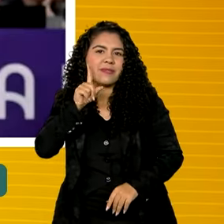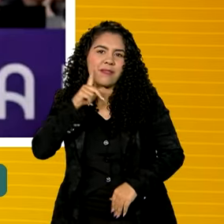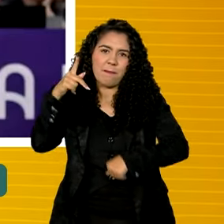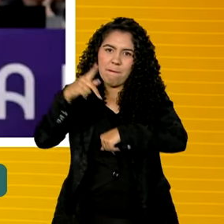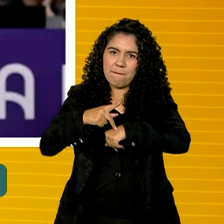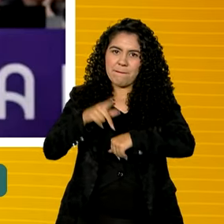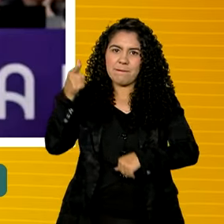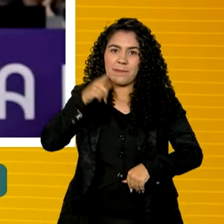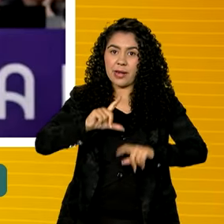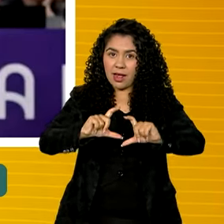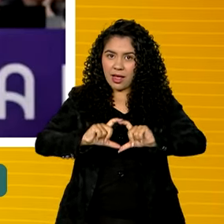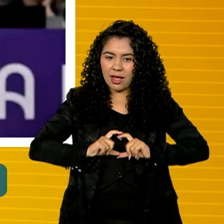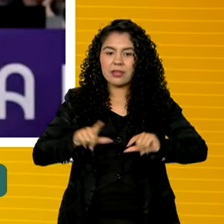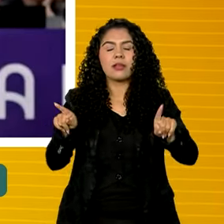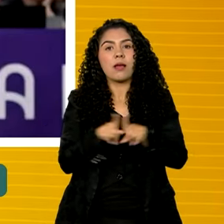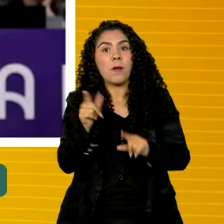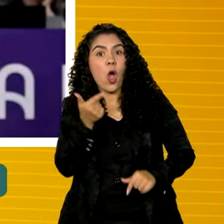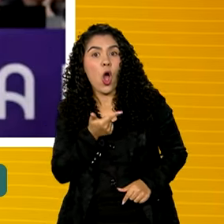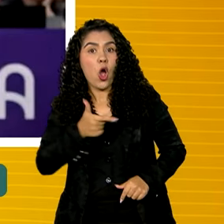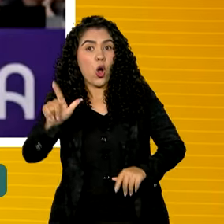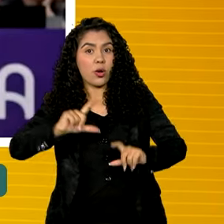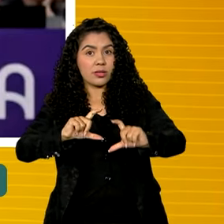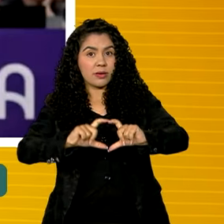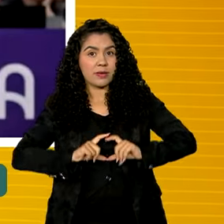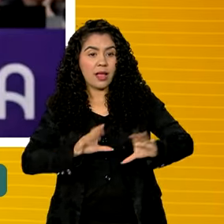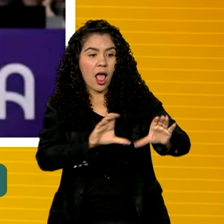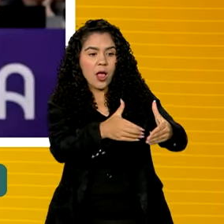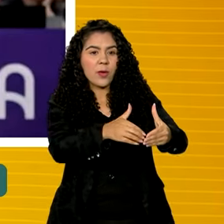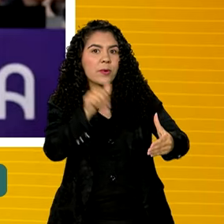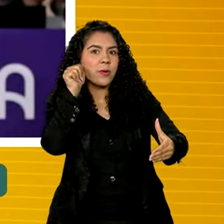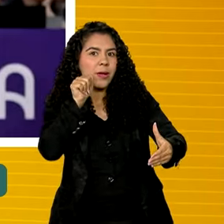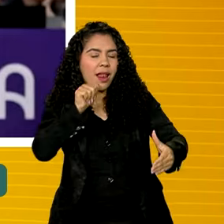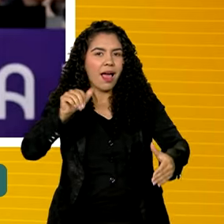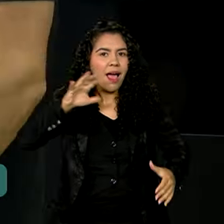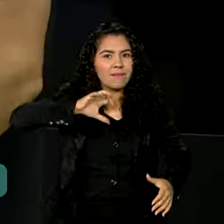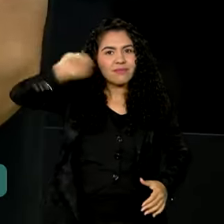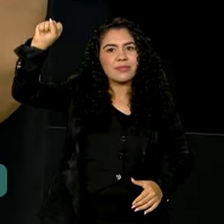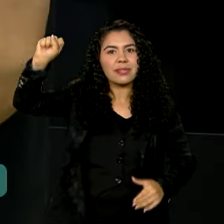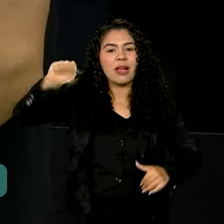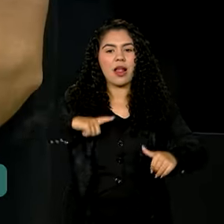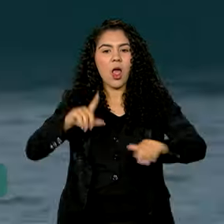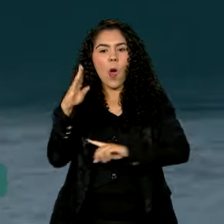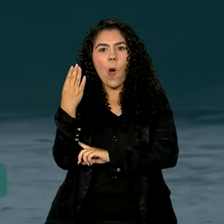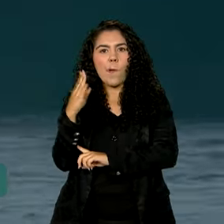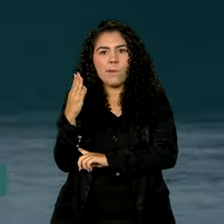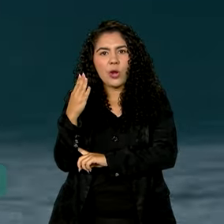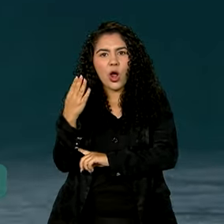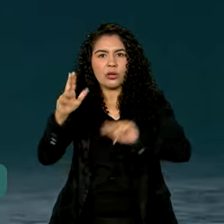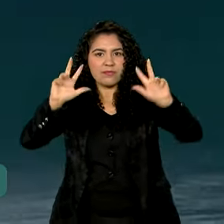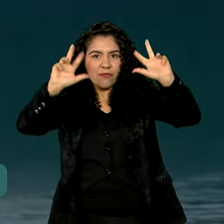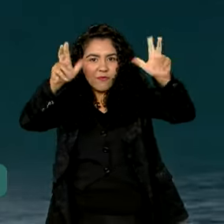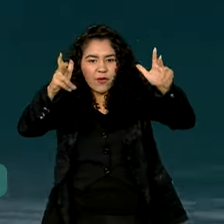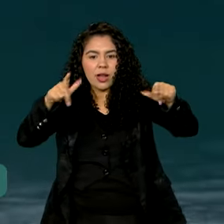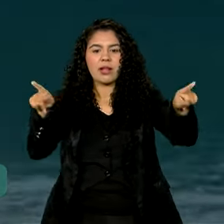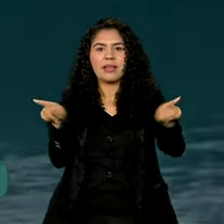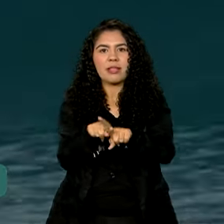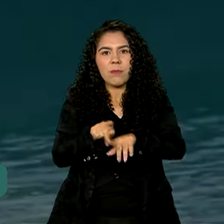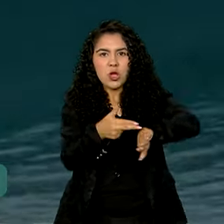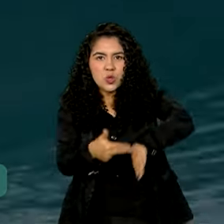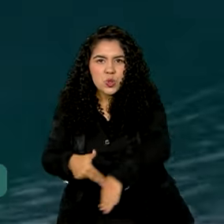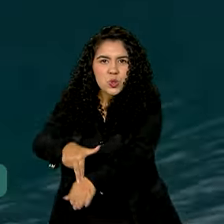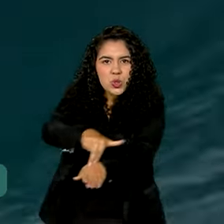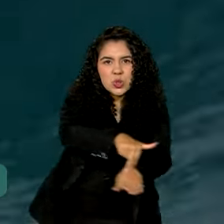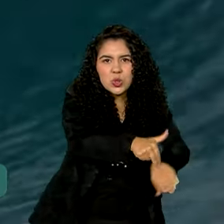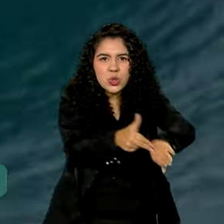prata. Outra medalha conquistada pelas mulheres foi o bronze no vôlei de quadra. No surf, Tatiana Weston Webb garantiu uma